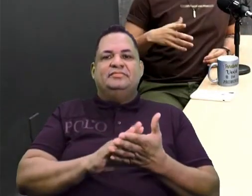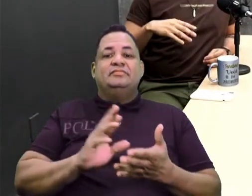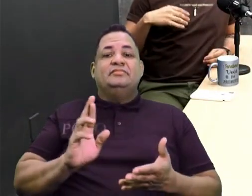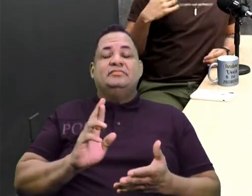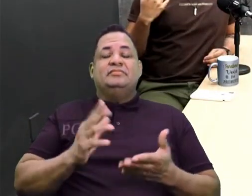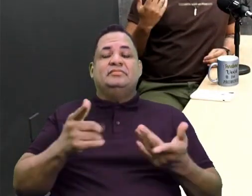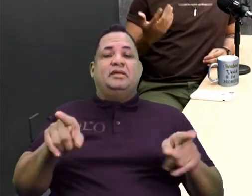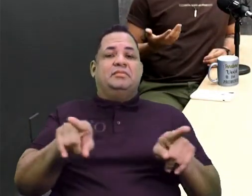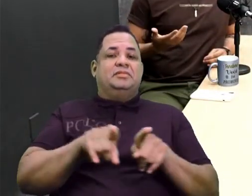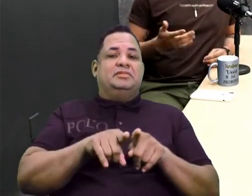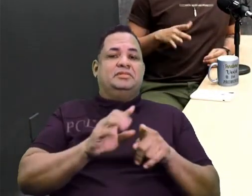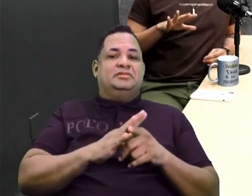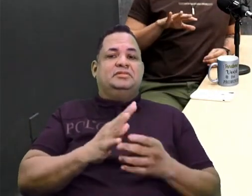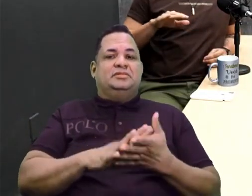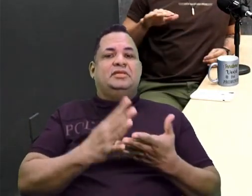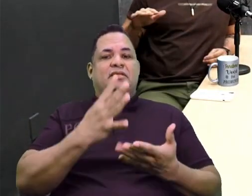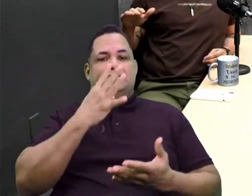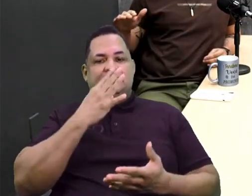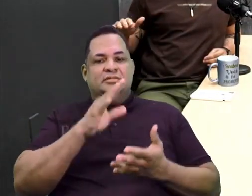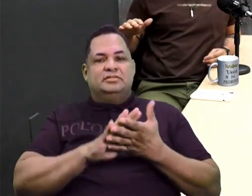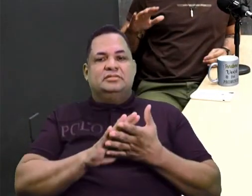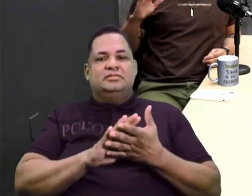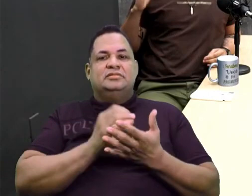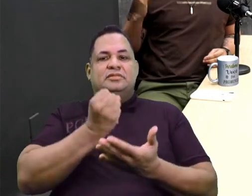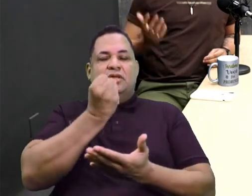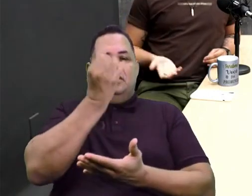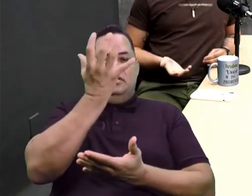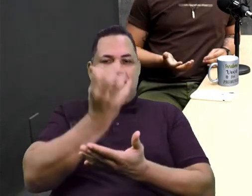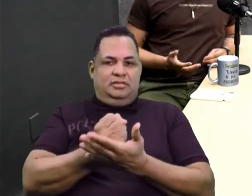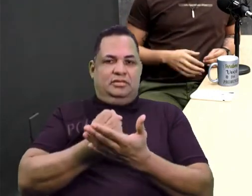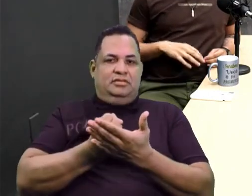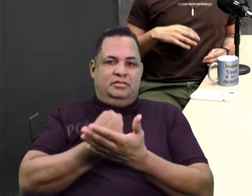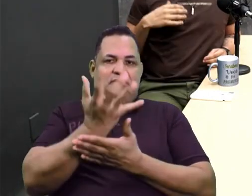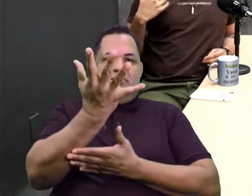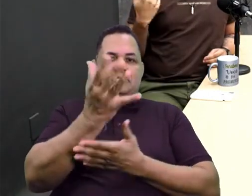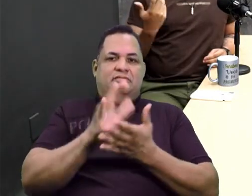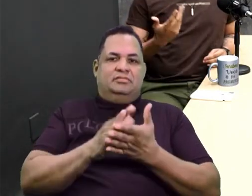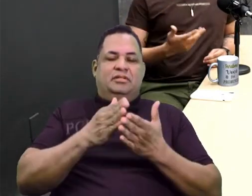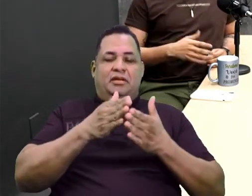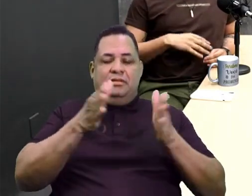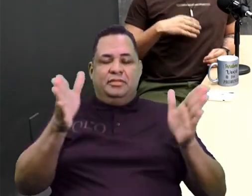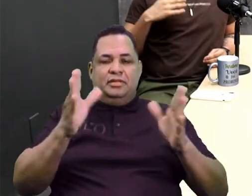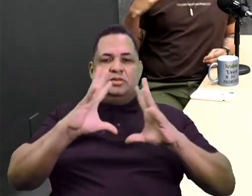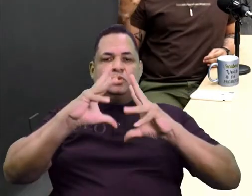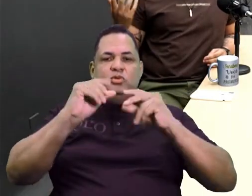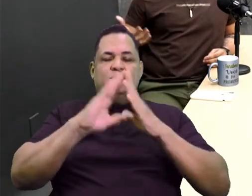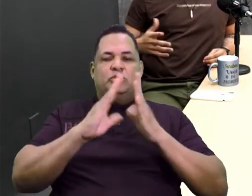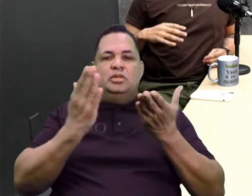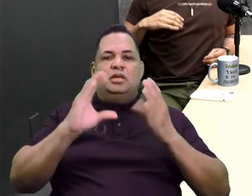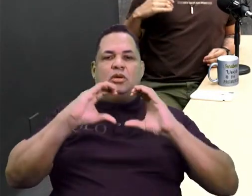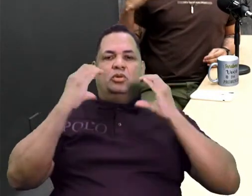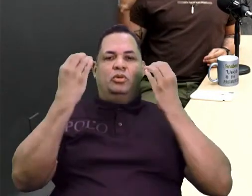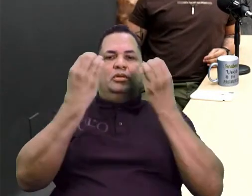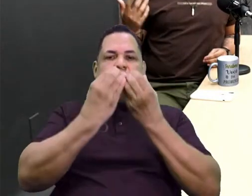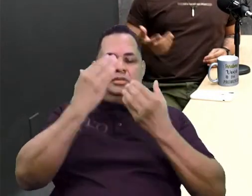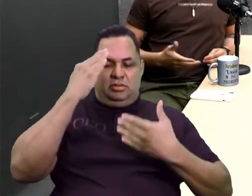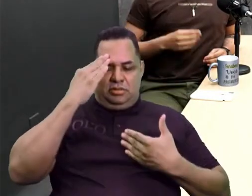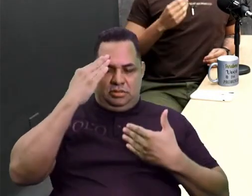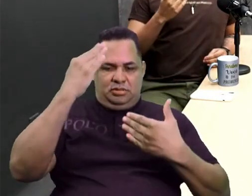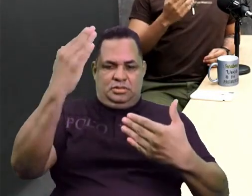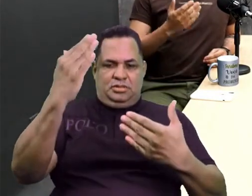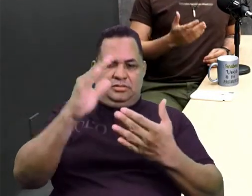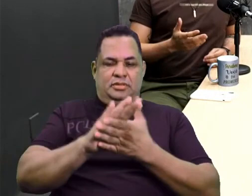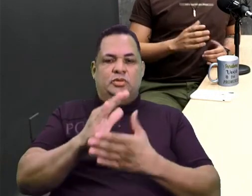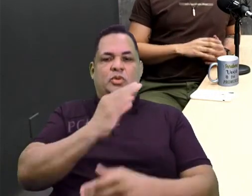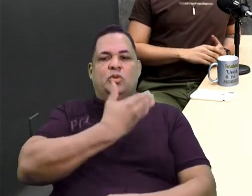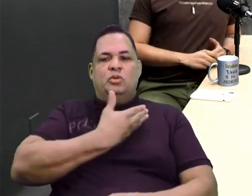estudante e também está assistindo a nossa live, porque a nossa live ela é aberta para toda a comunidade. Agradeço o pessoal dos estúdios, SEDUC, Governo do Estado,